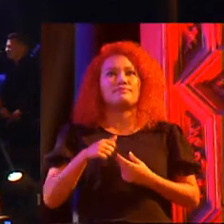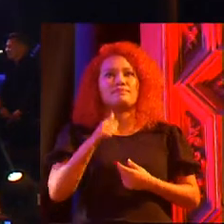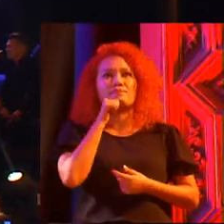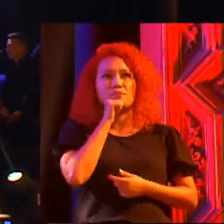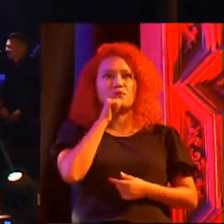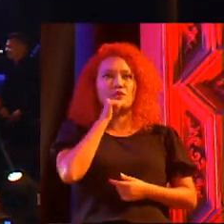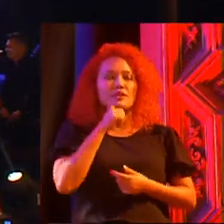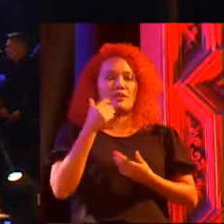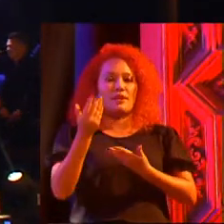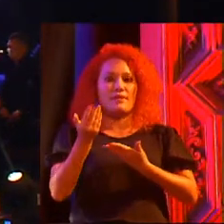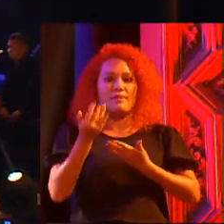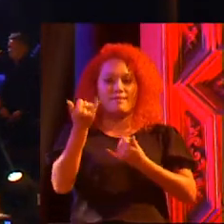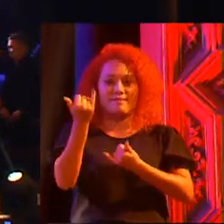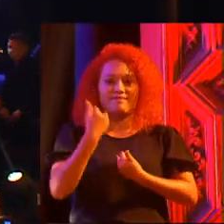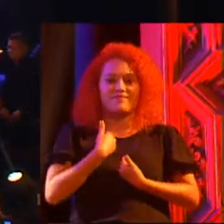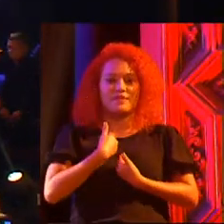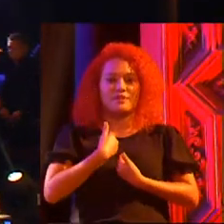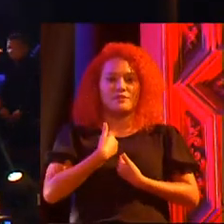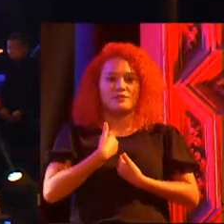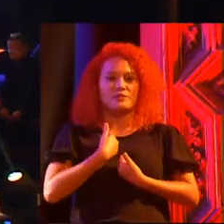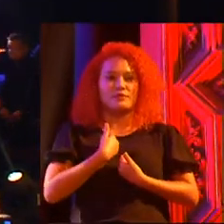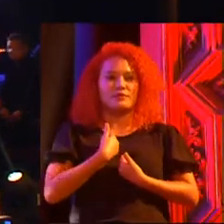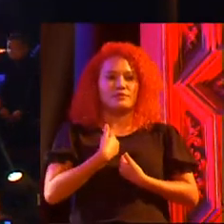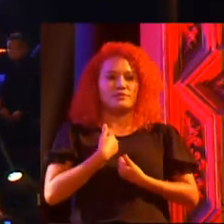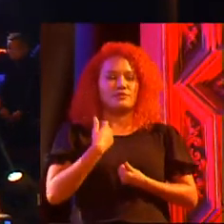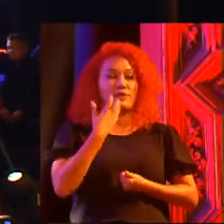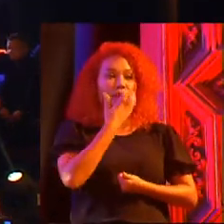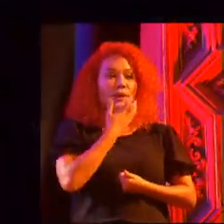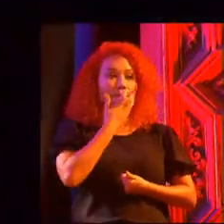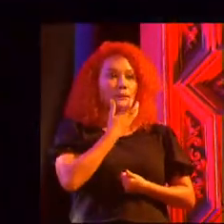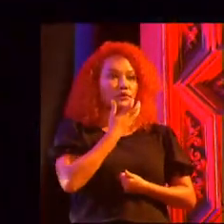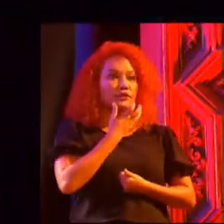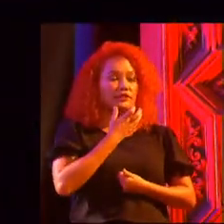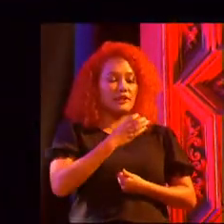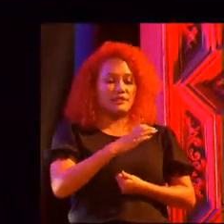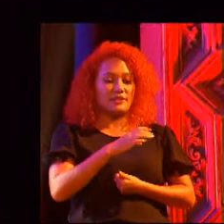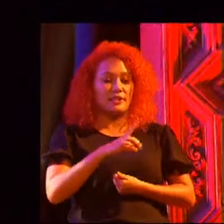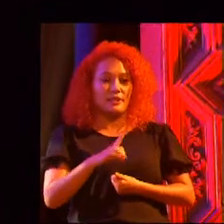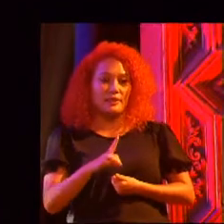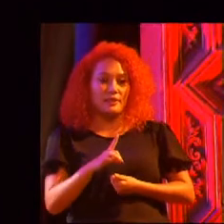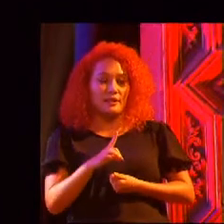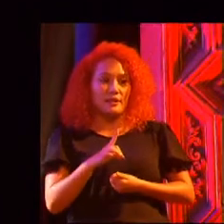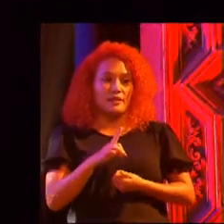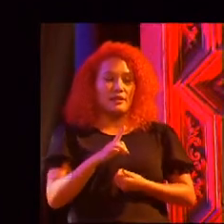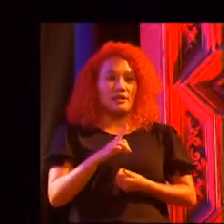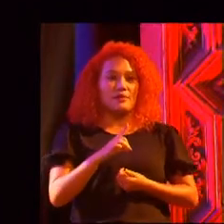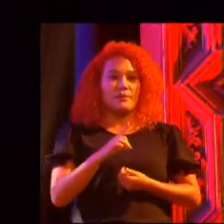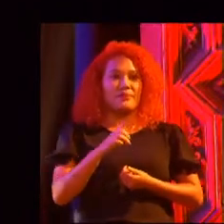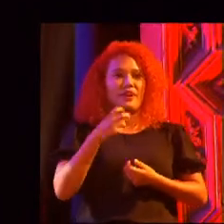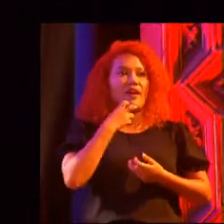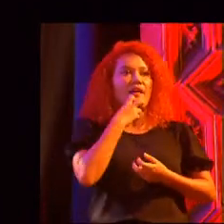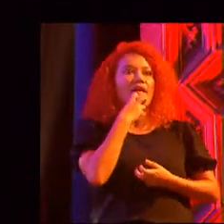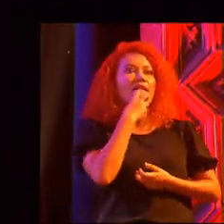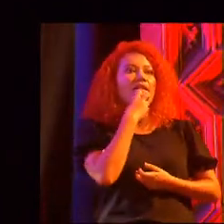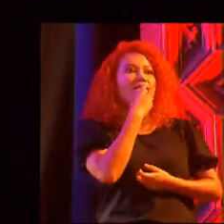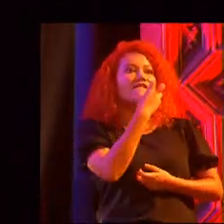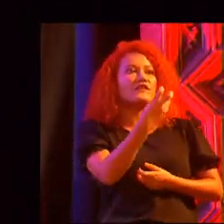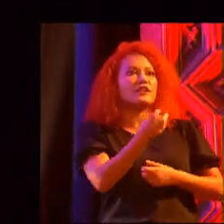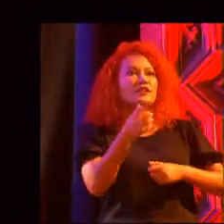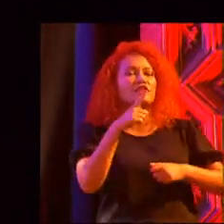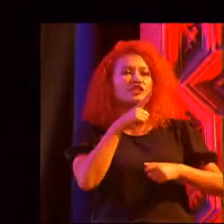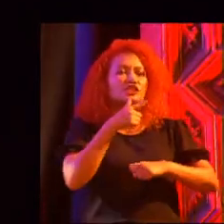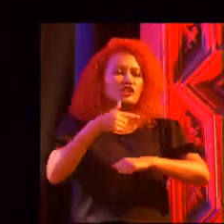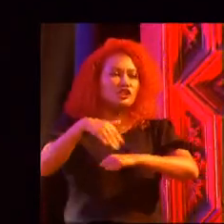porque a música que é o tema desse disco se chama A Voz do Rio e fala sobre as barragens do